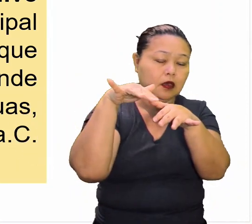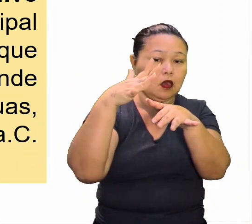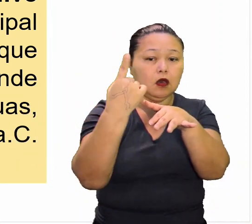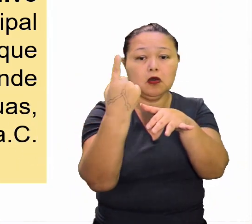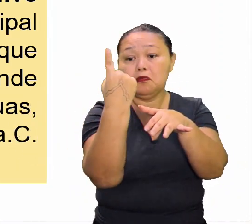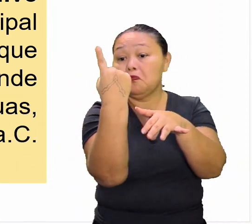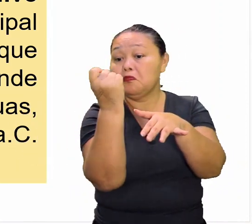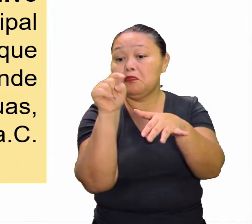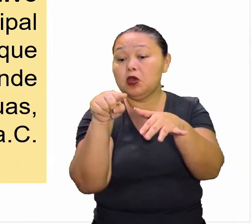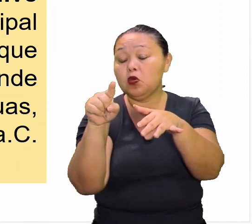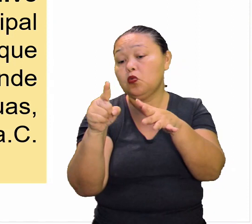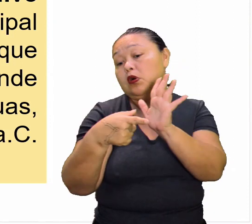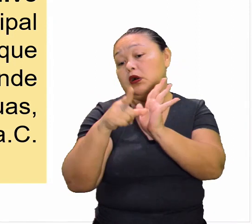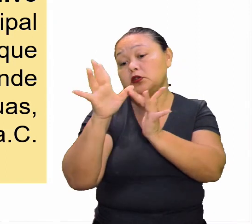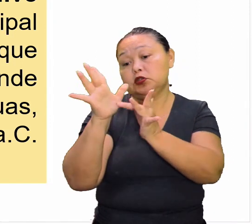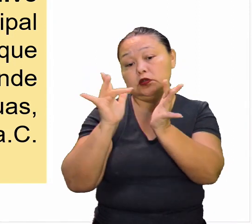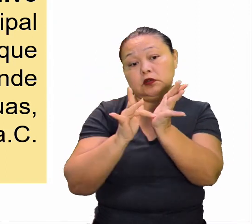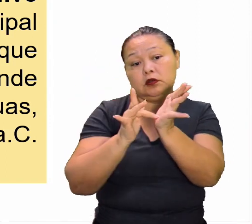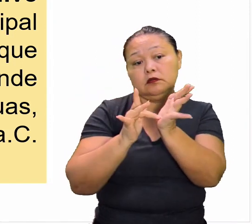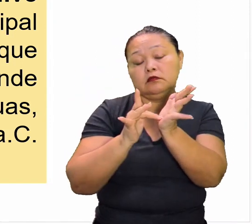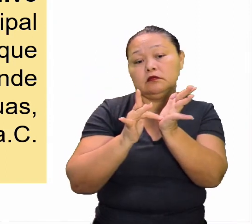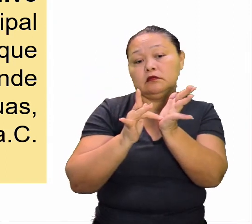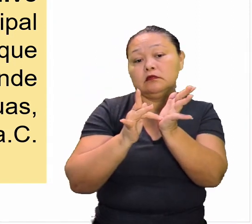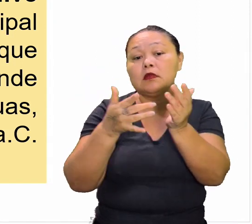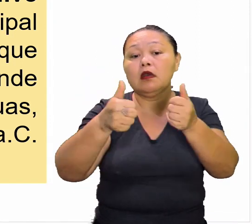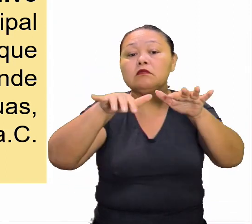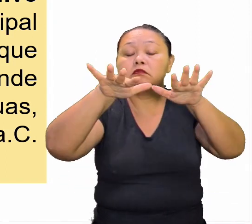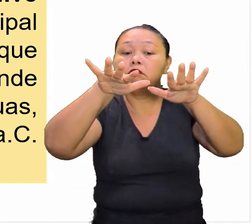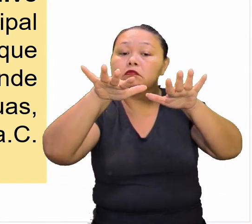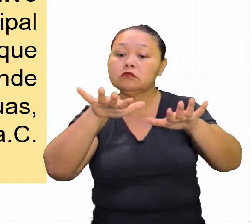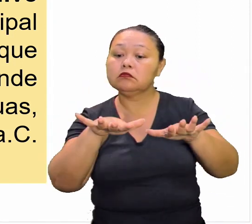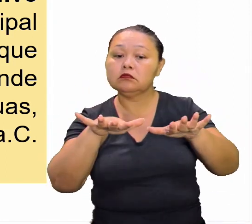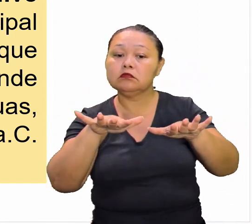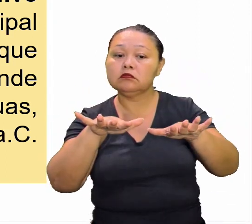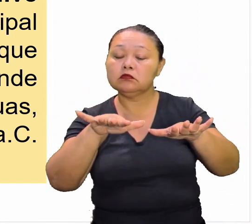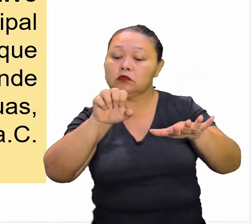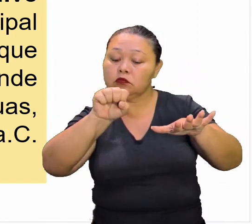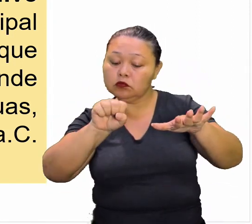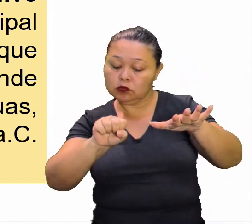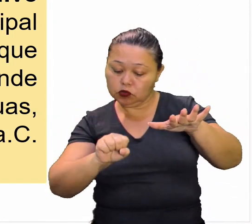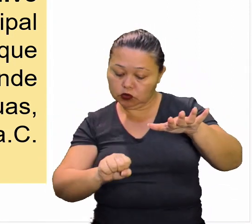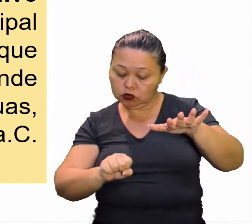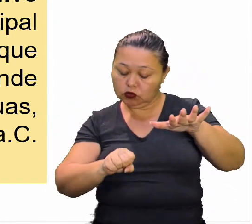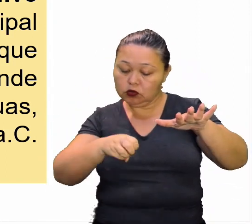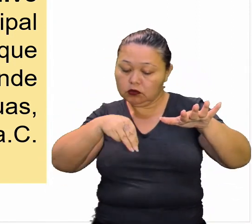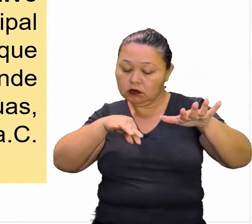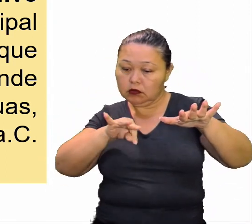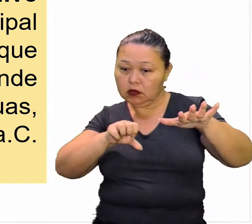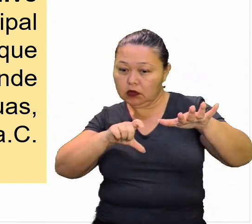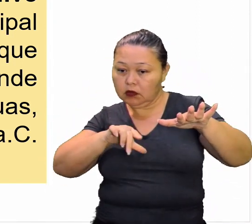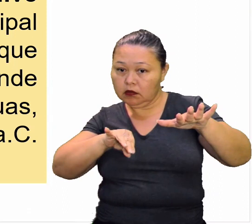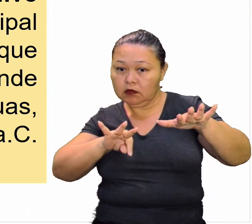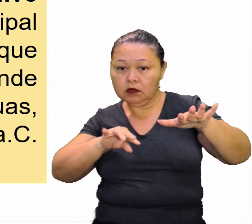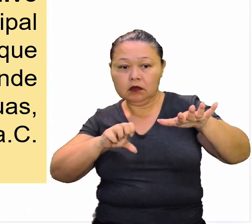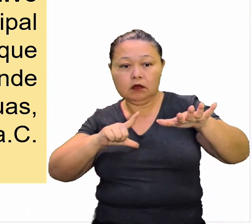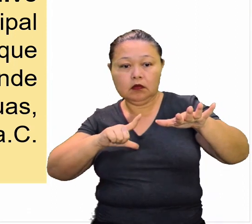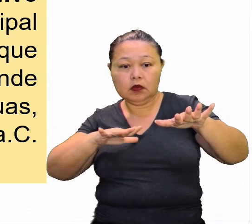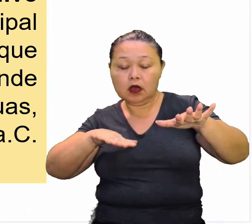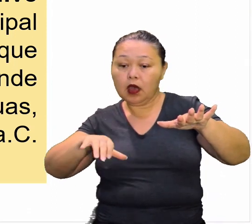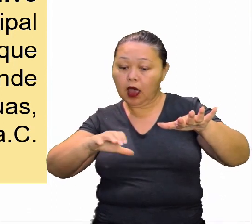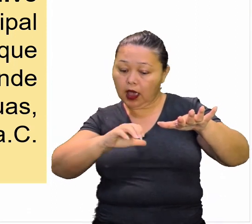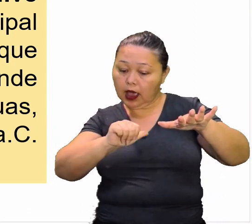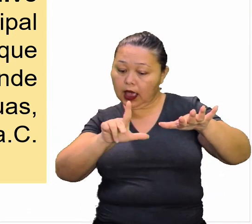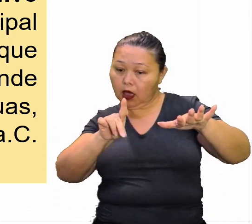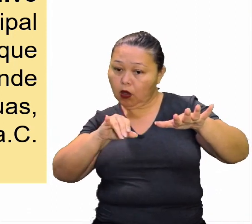1000 anos antes de Cristo. Eles irão estabelecerem no sul da Mesopotâmia, na região denominada de